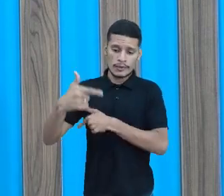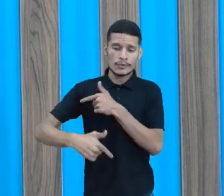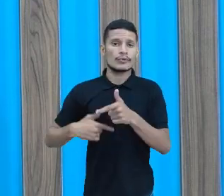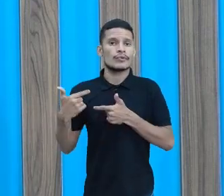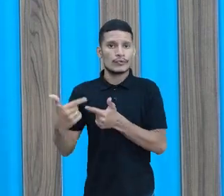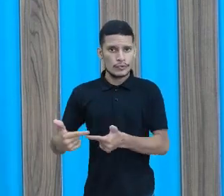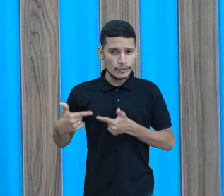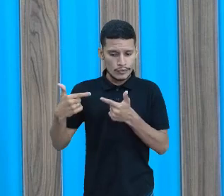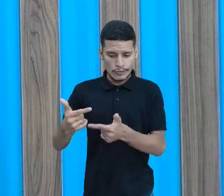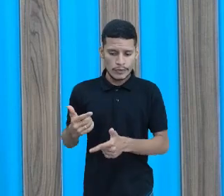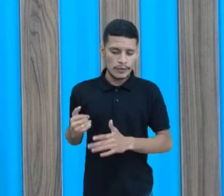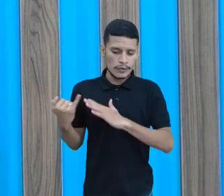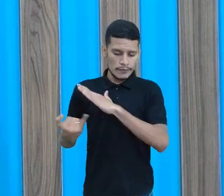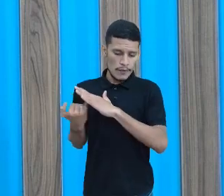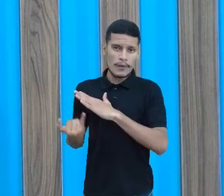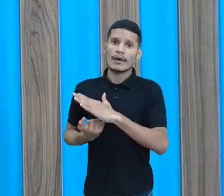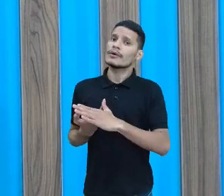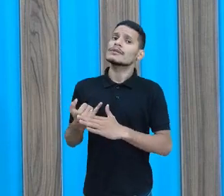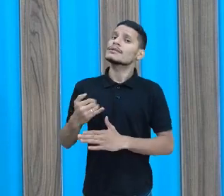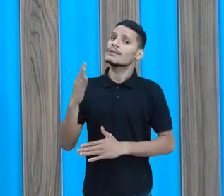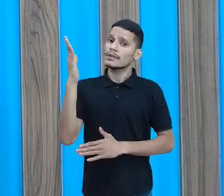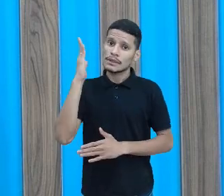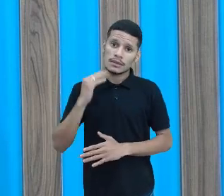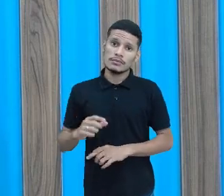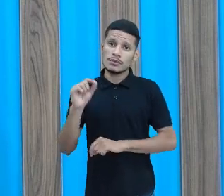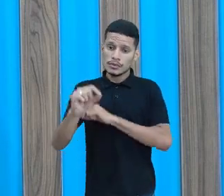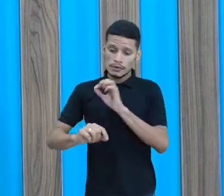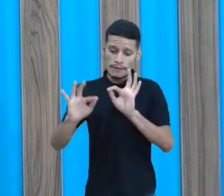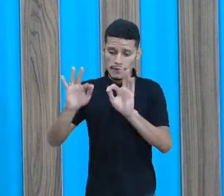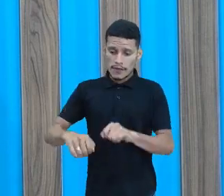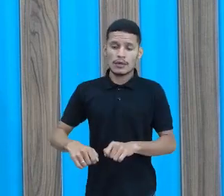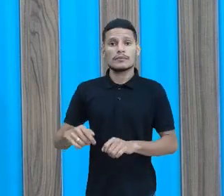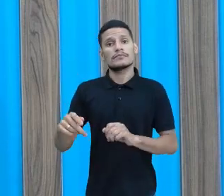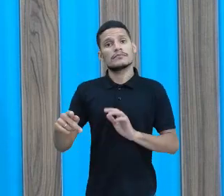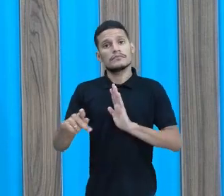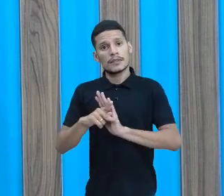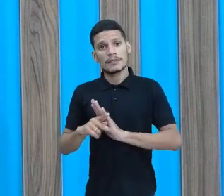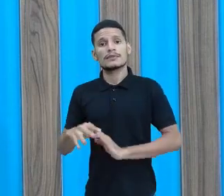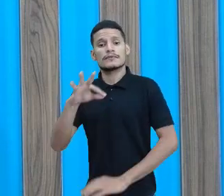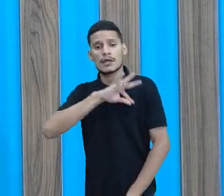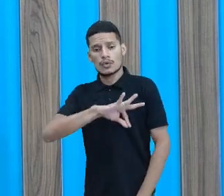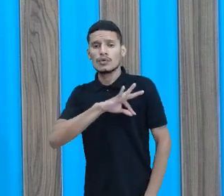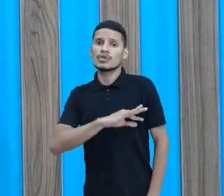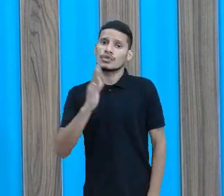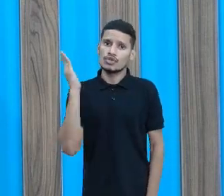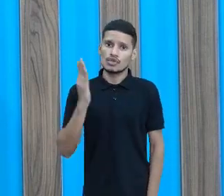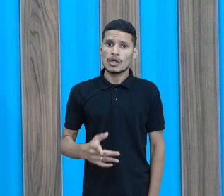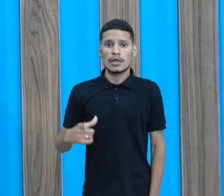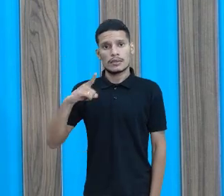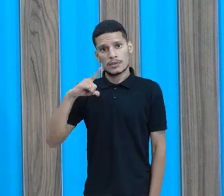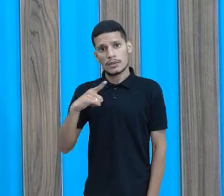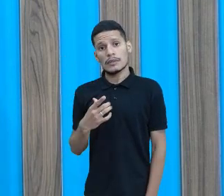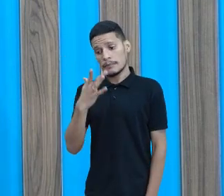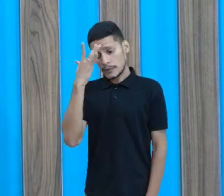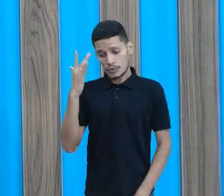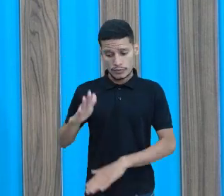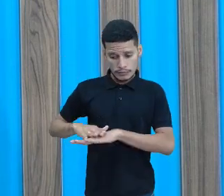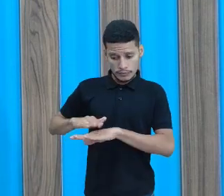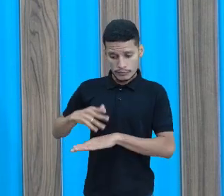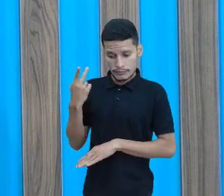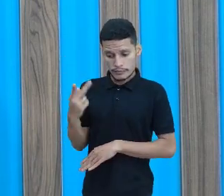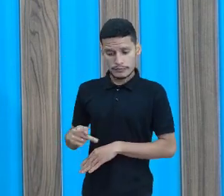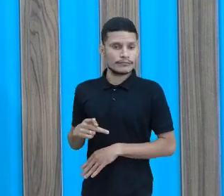né, inserido no trabalho formal, sabe que ao final do mês eu vou receber aquele valor, aquele salário. As pessoas que estão por conta própria,